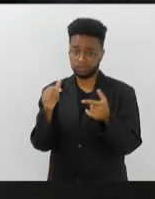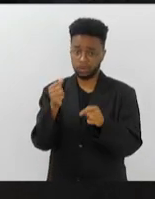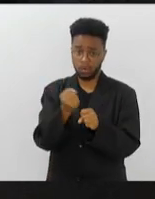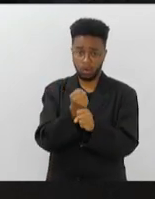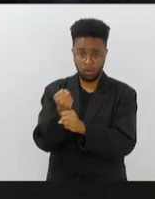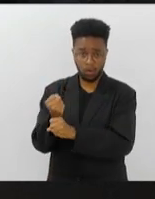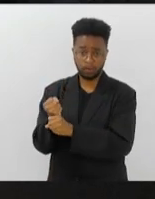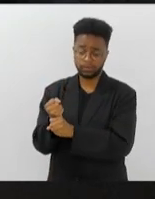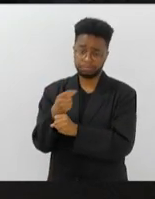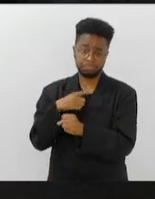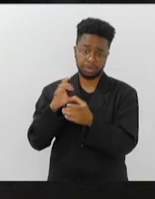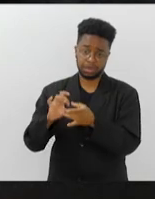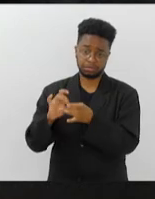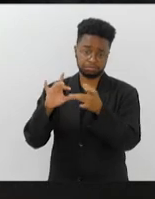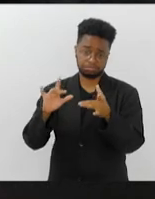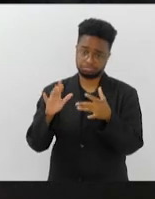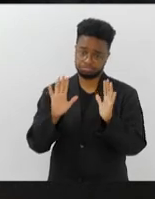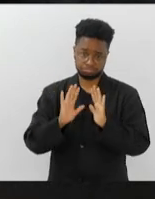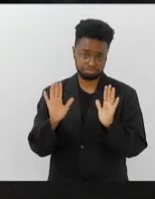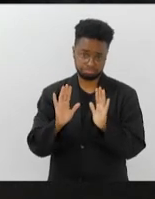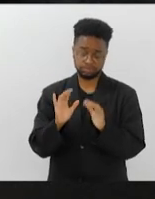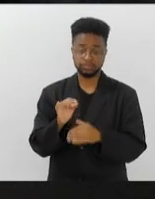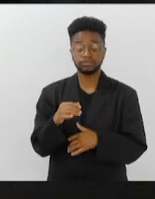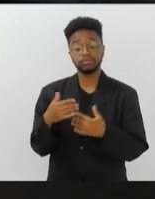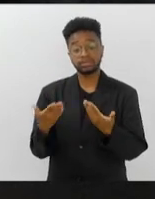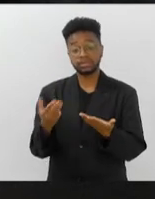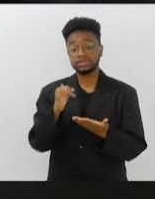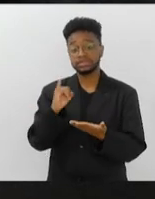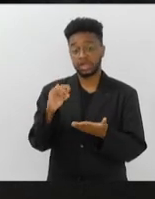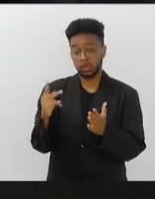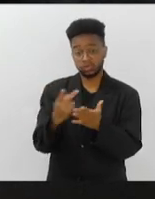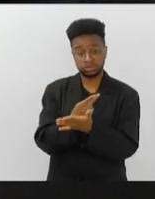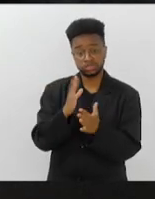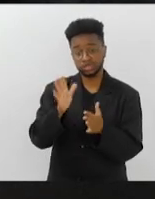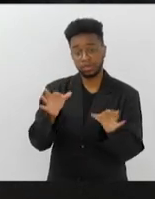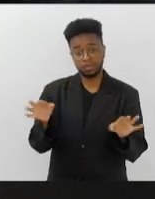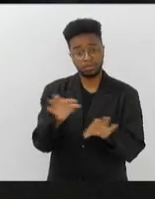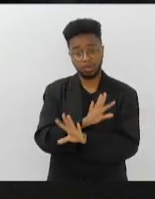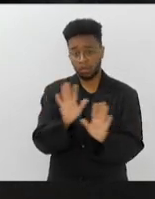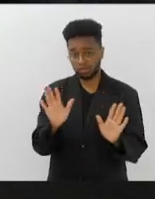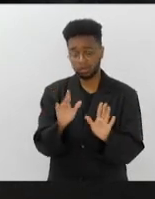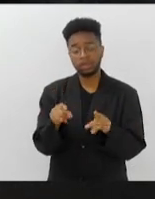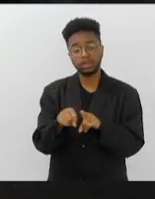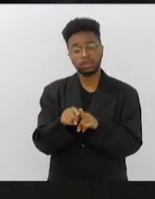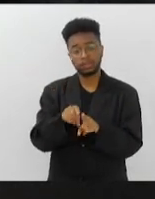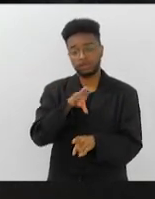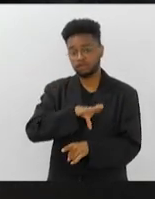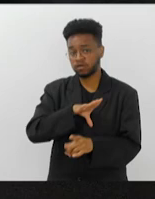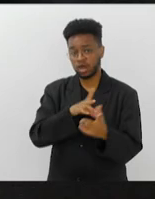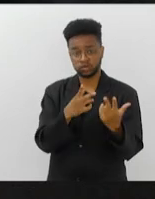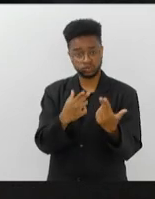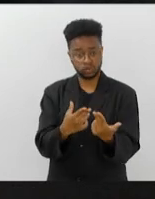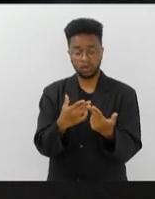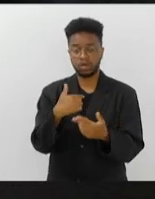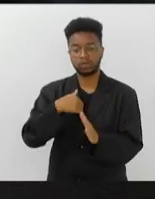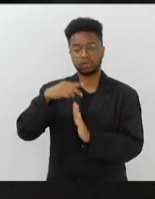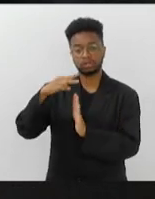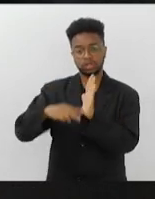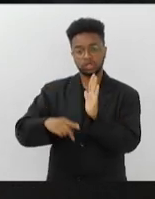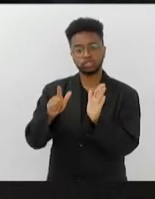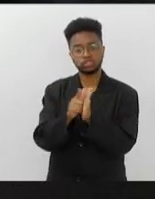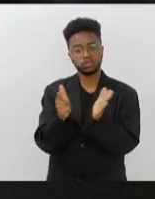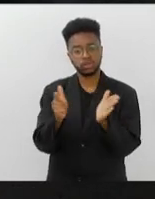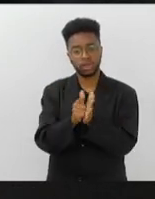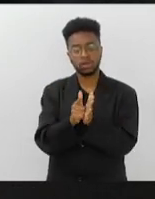estarão licenciadas. E se está acontecendo, já estão. E o Vasco também, pelo que eu tenho lido no jornal, estaria entre um